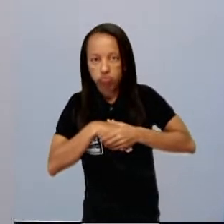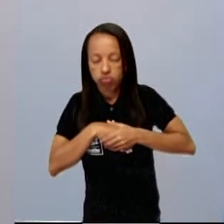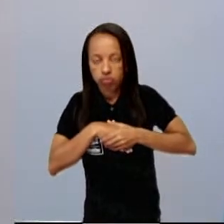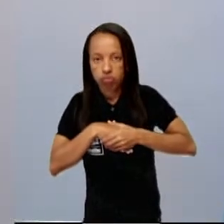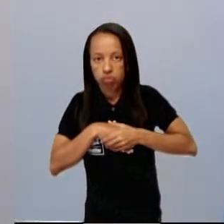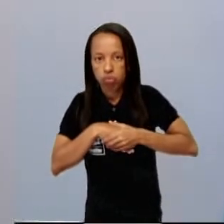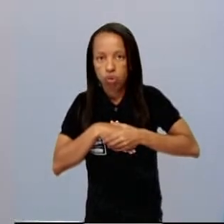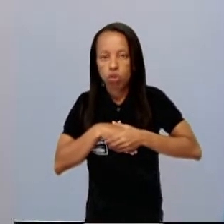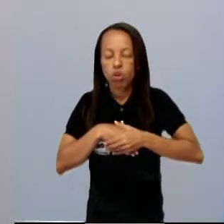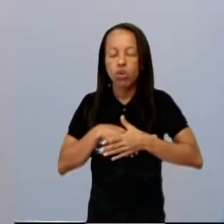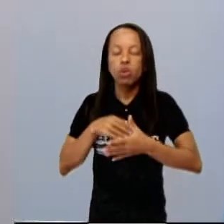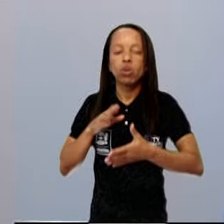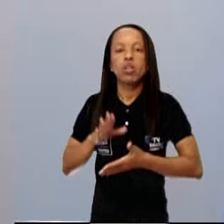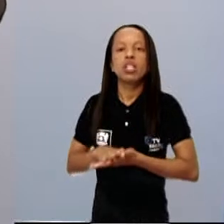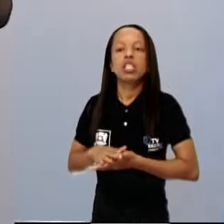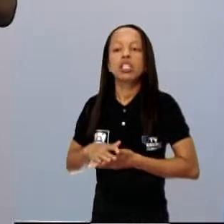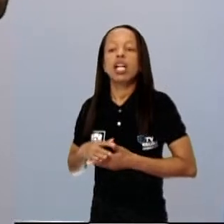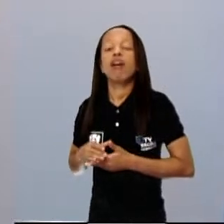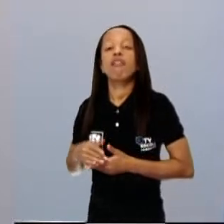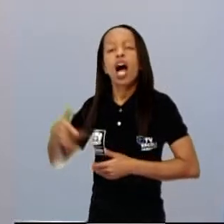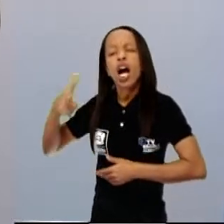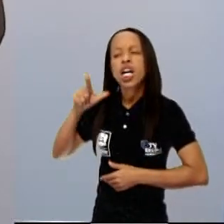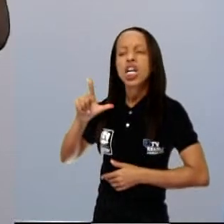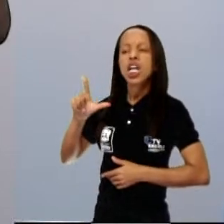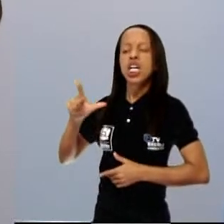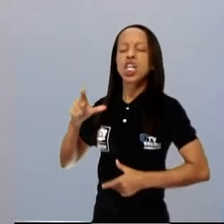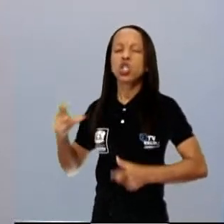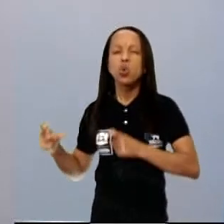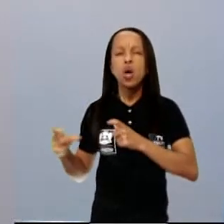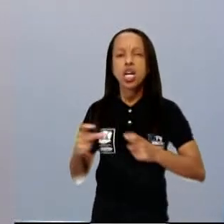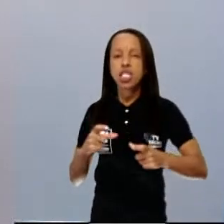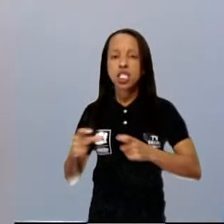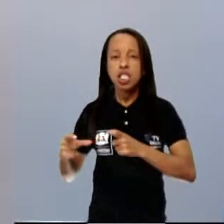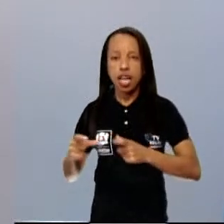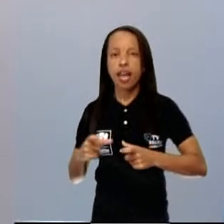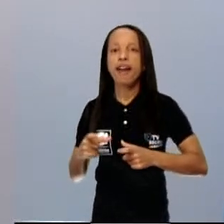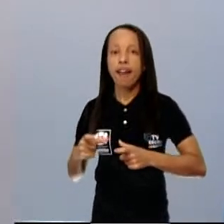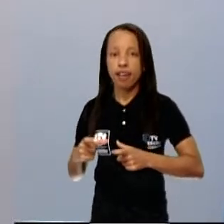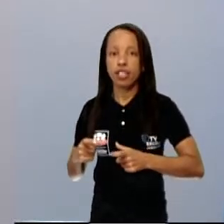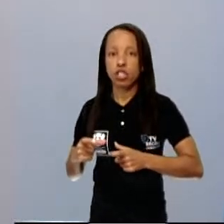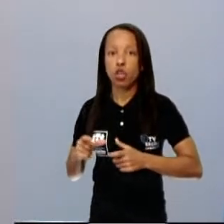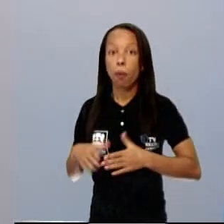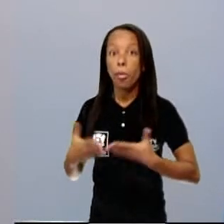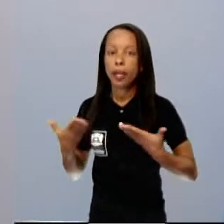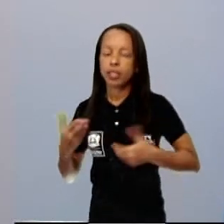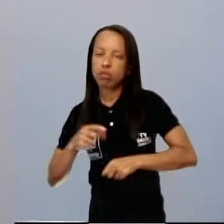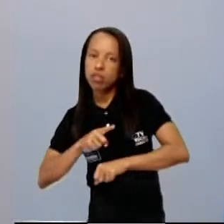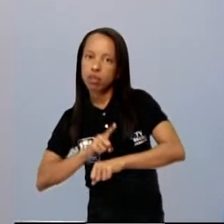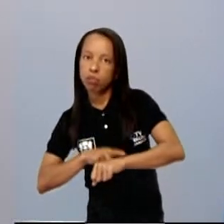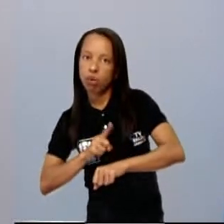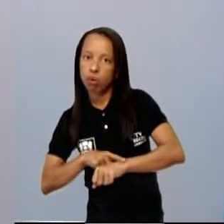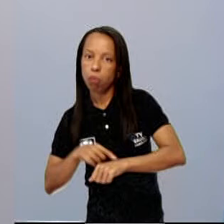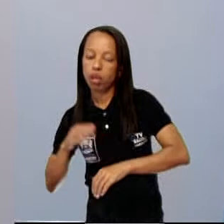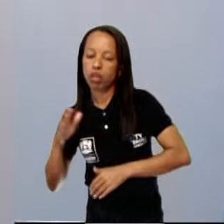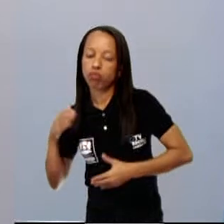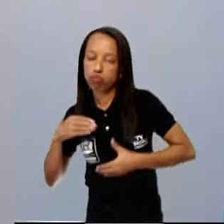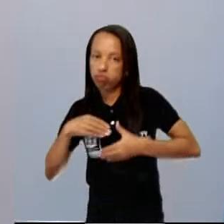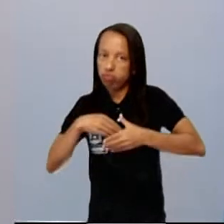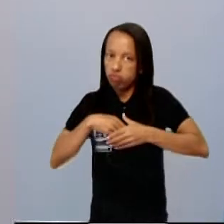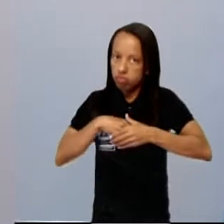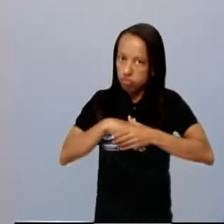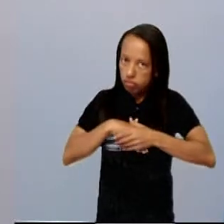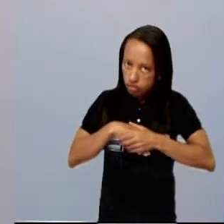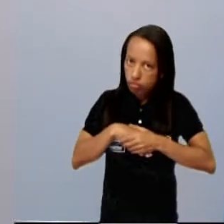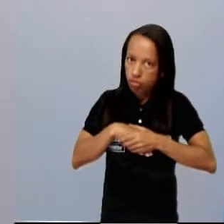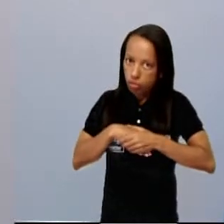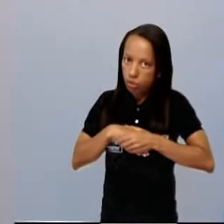com outros países. E foi nesse momento que Napoleão, apoiado pelo grupo da elite, pelos